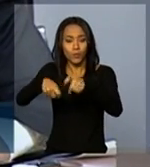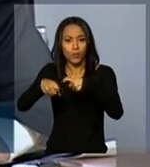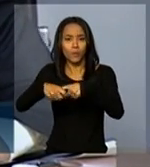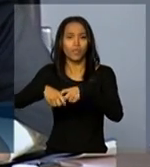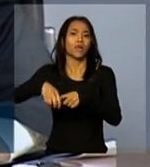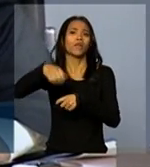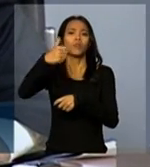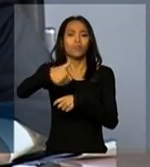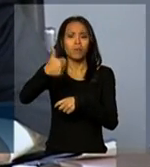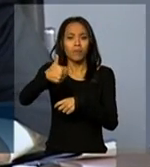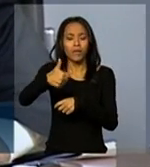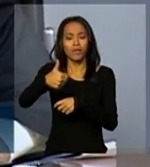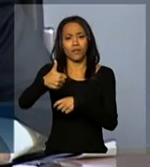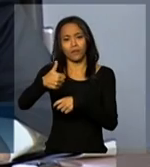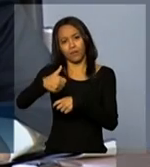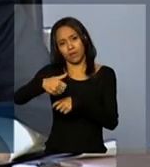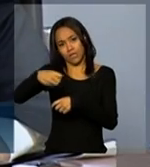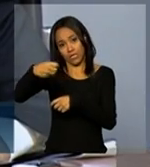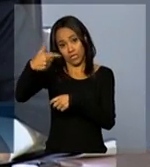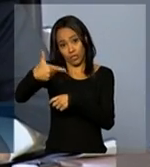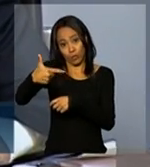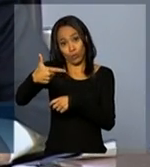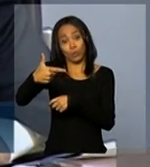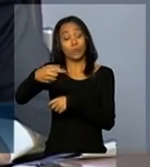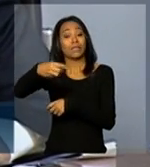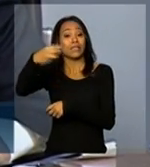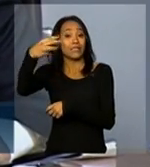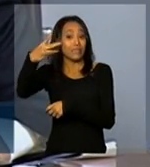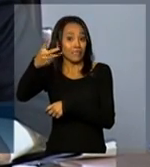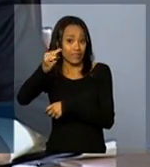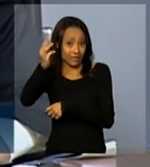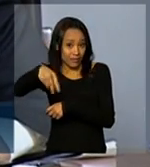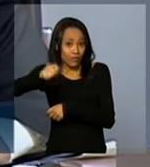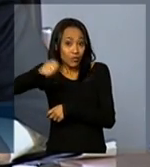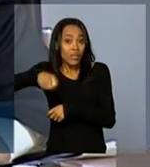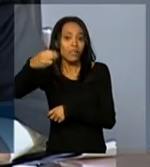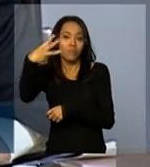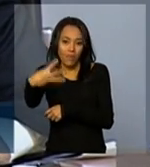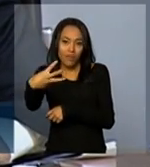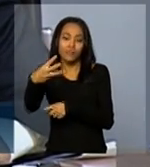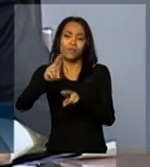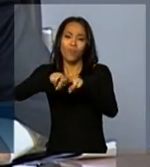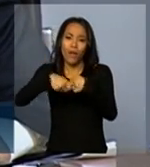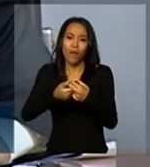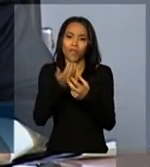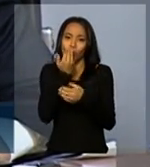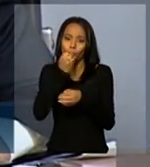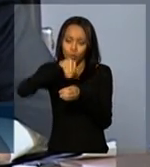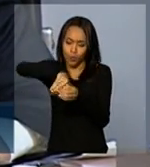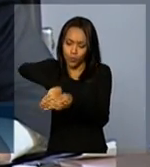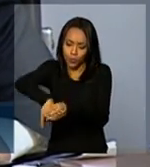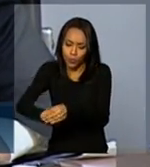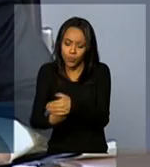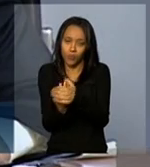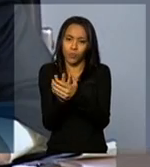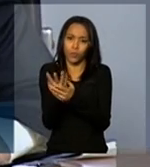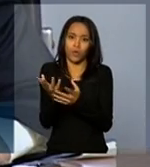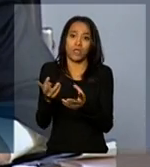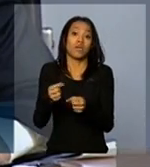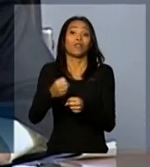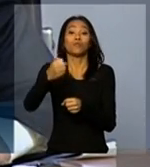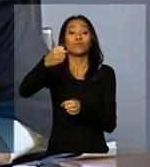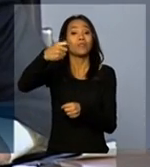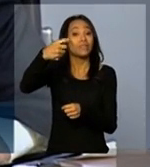primeiro e segundo trimestre, que é o período da safra plena, ou da maior parte da safra. Terceiro e quarto